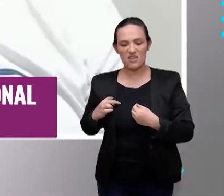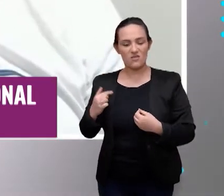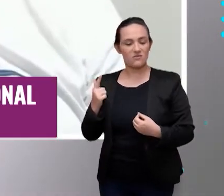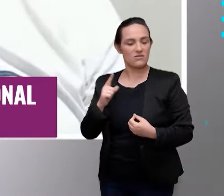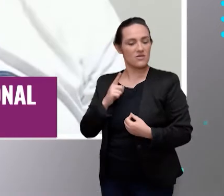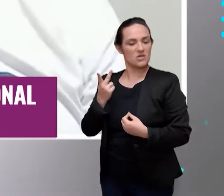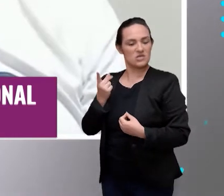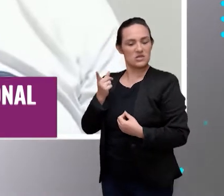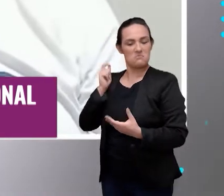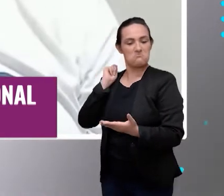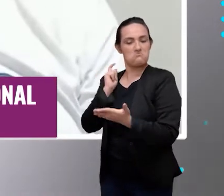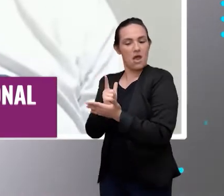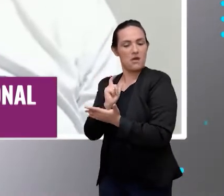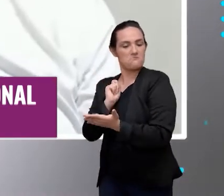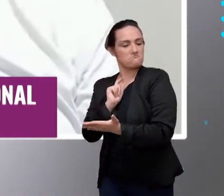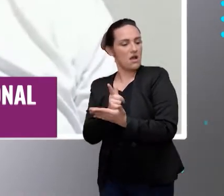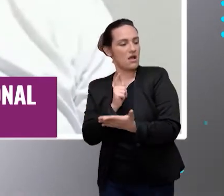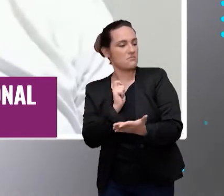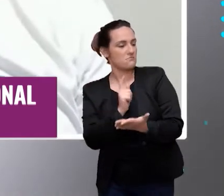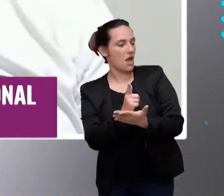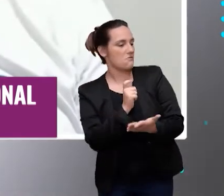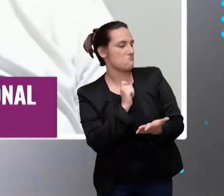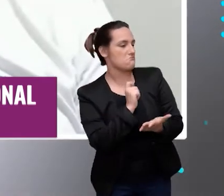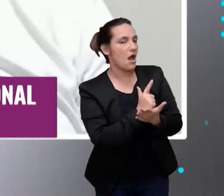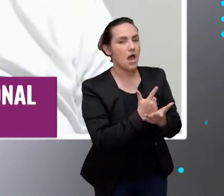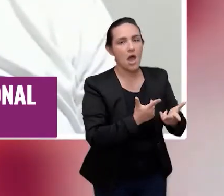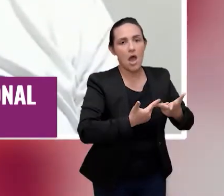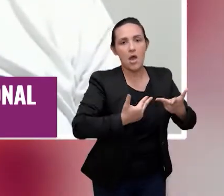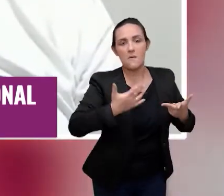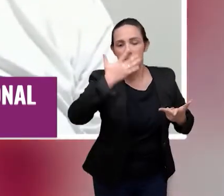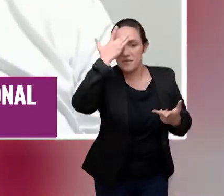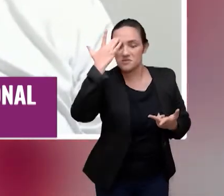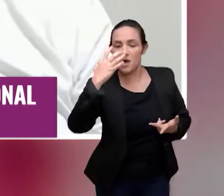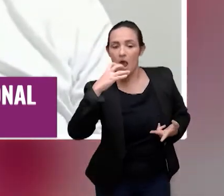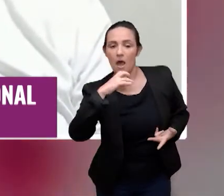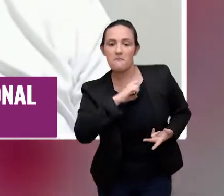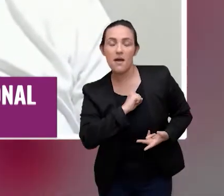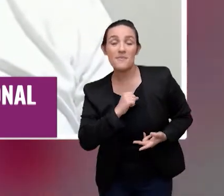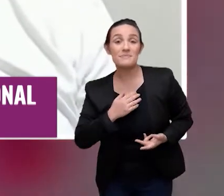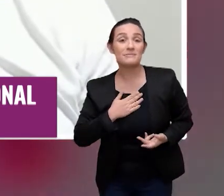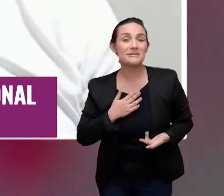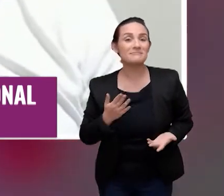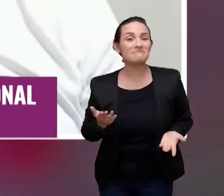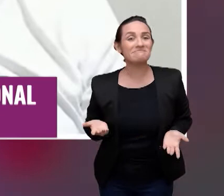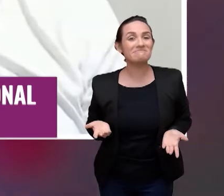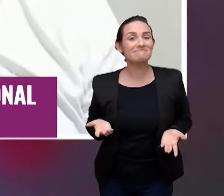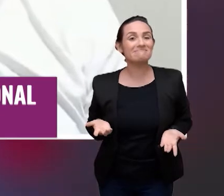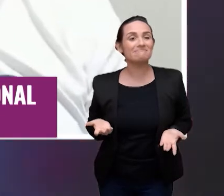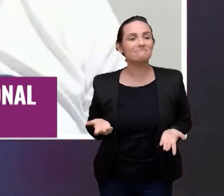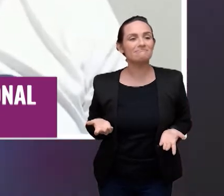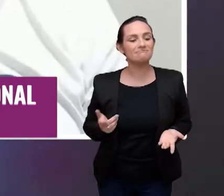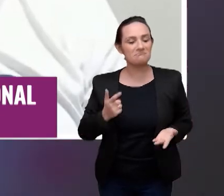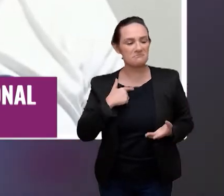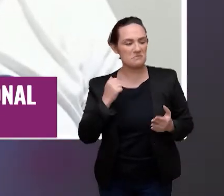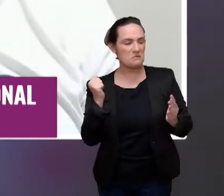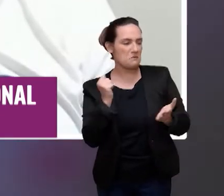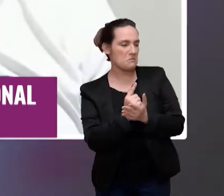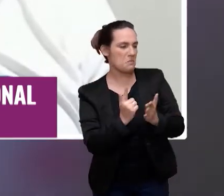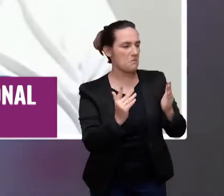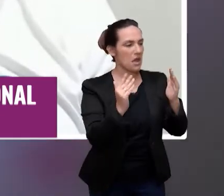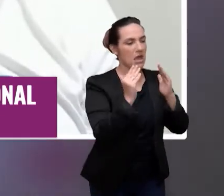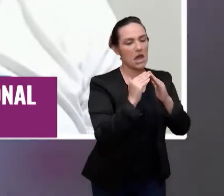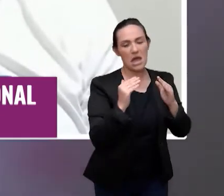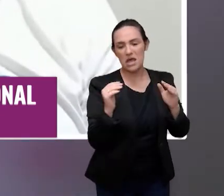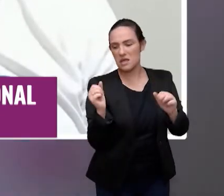uma mansão, um carro, porque para que você imagina que as pessoas vão olhar para você e vão admirar. Você acha que vai